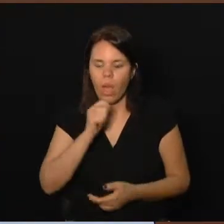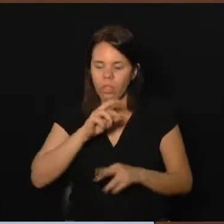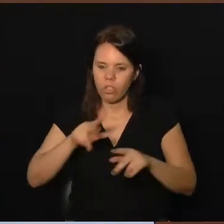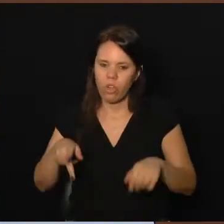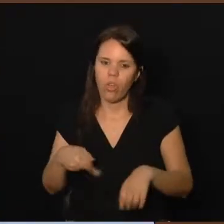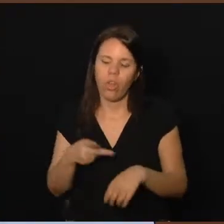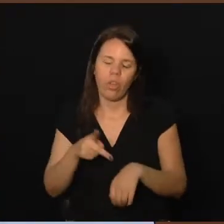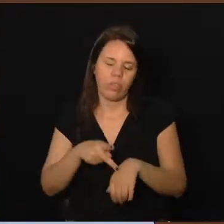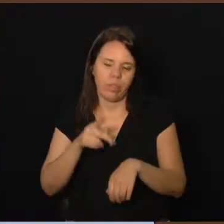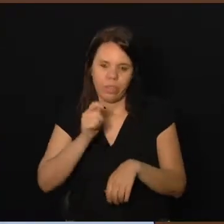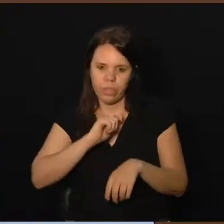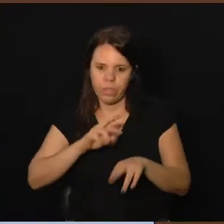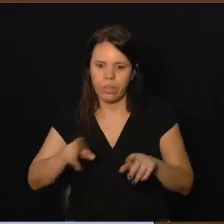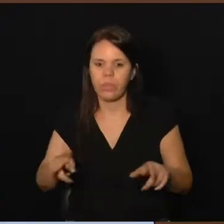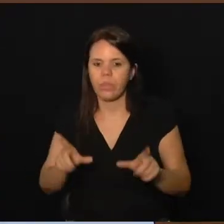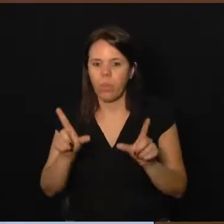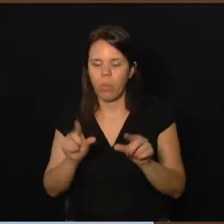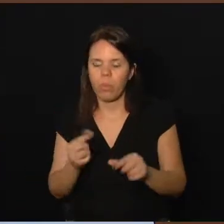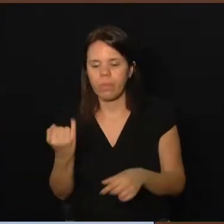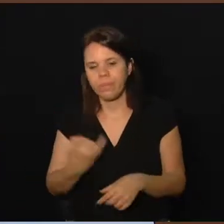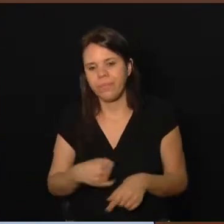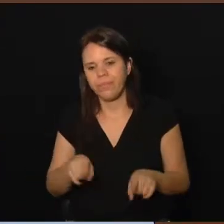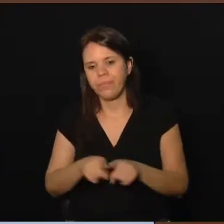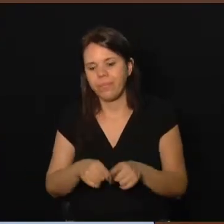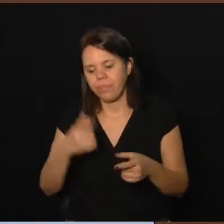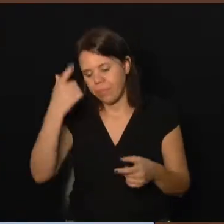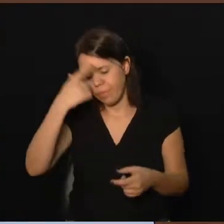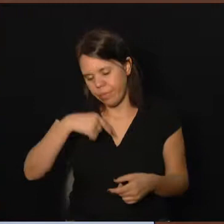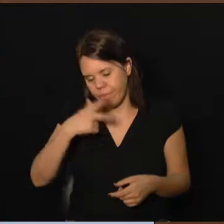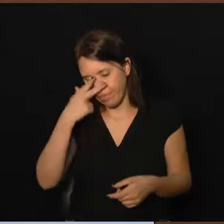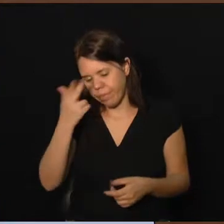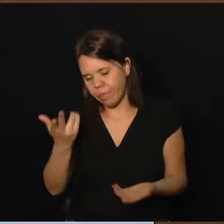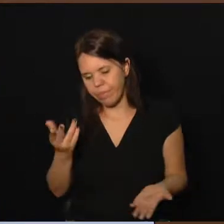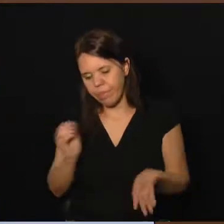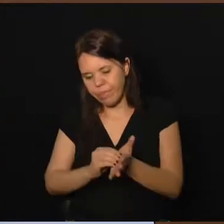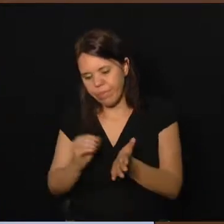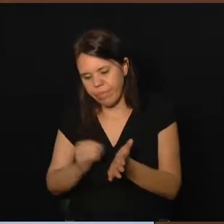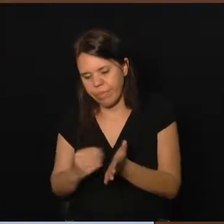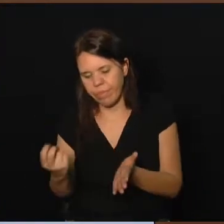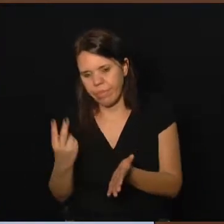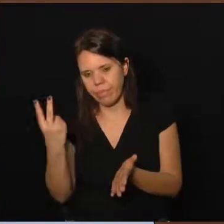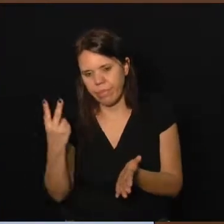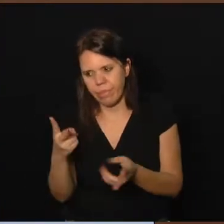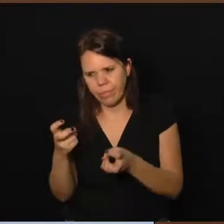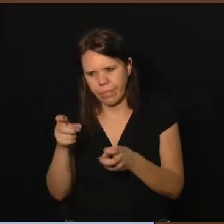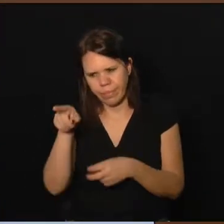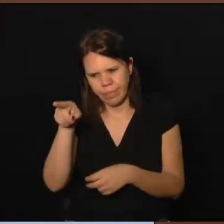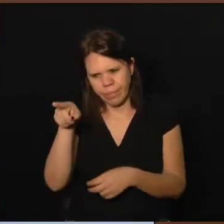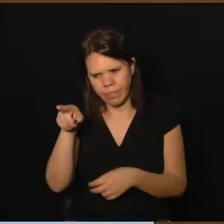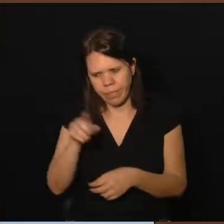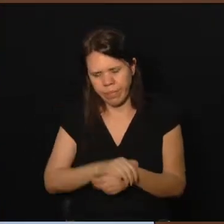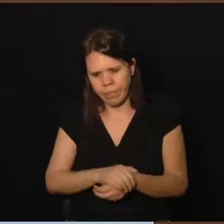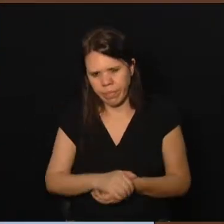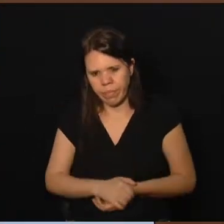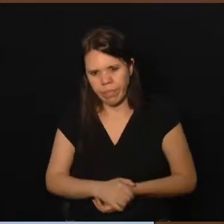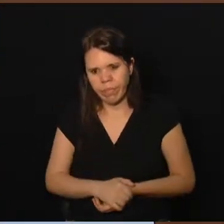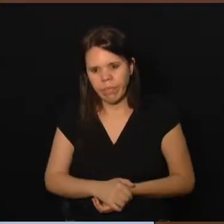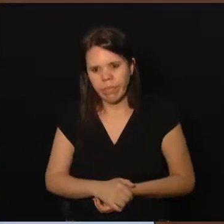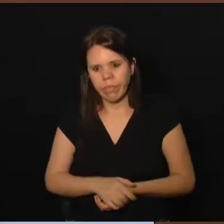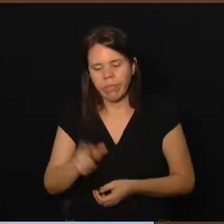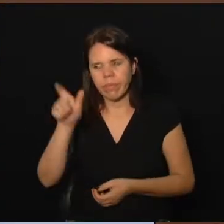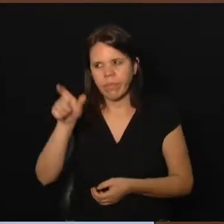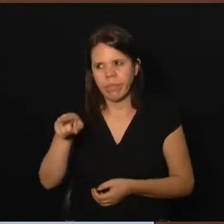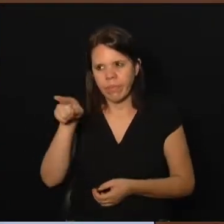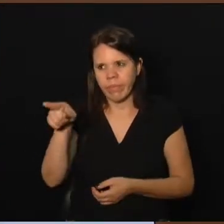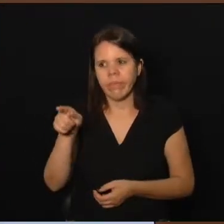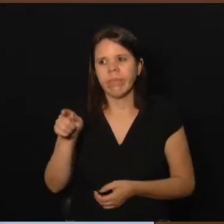aquela desnutrição, uma aparência que você acaba até notando que a pessoa faz